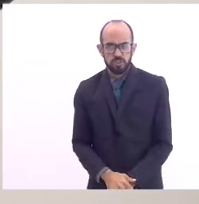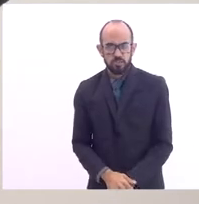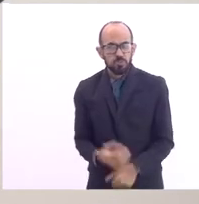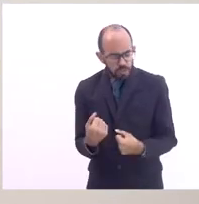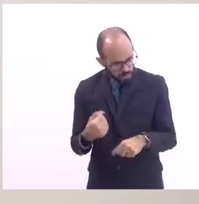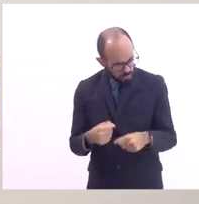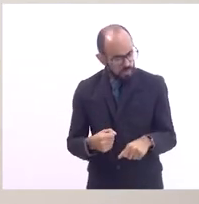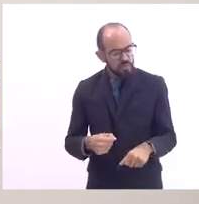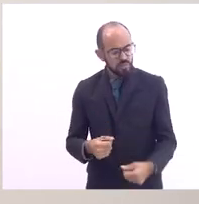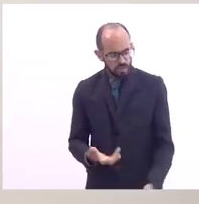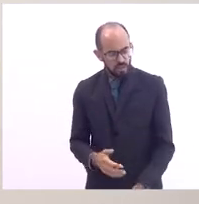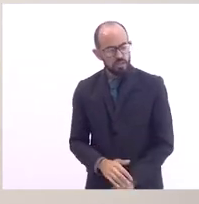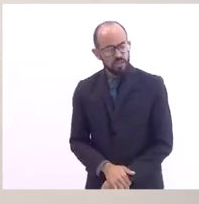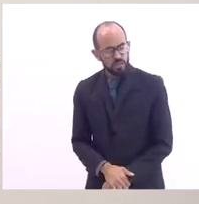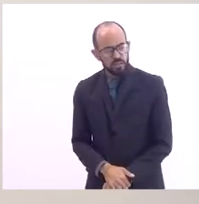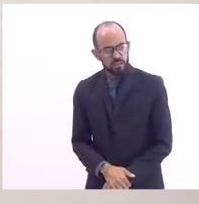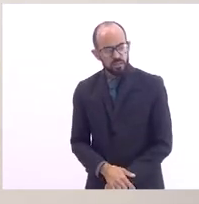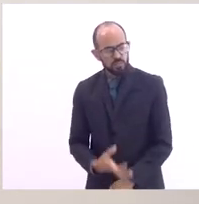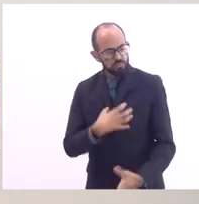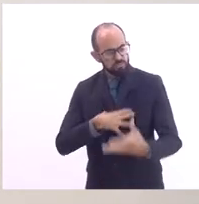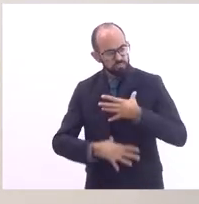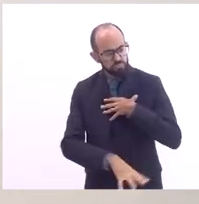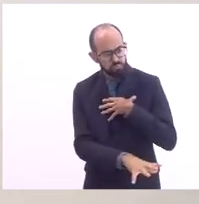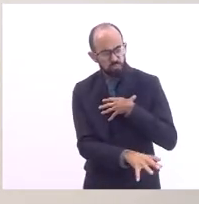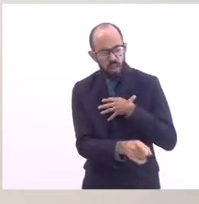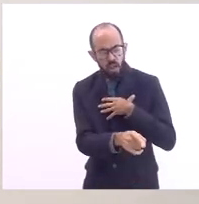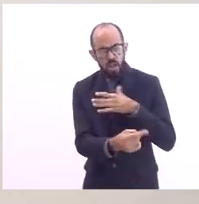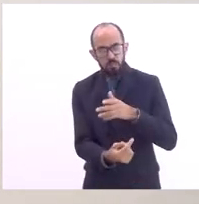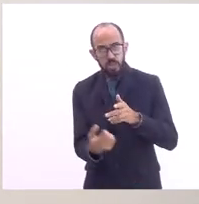ouvidas, entendeu? Chegar aqui, apresentar